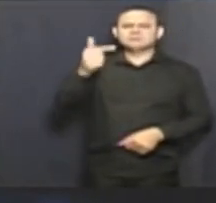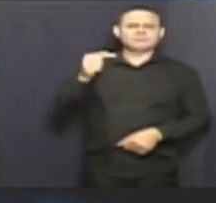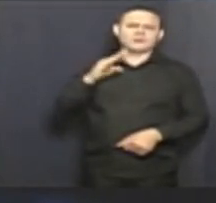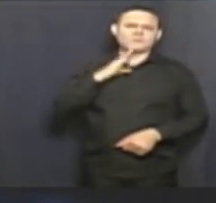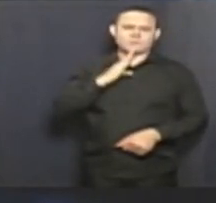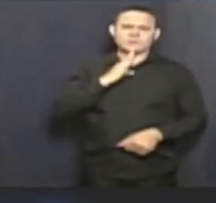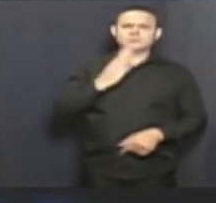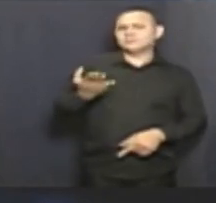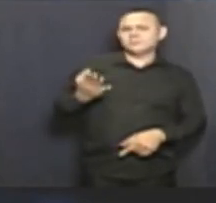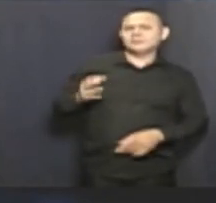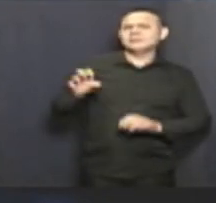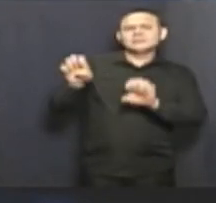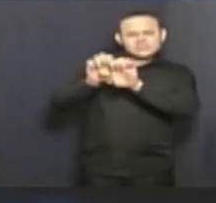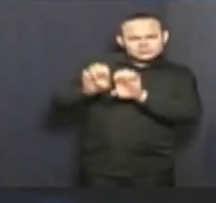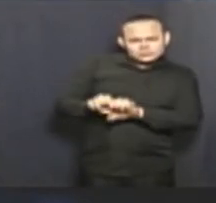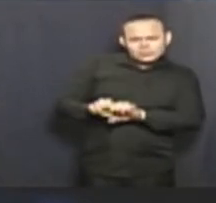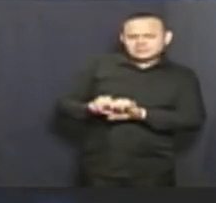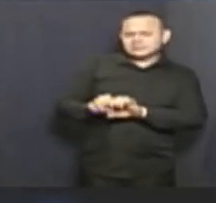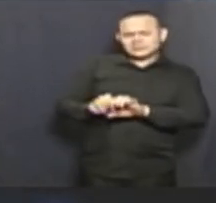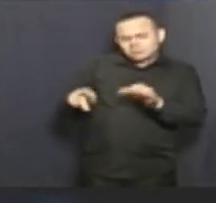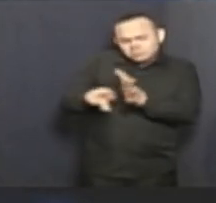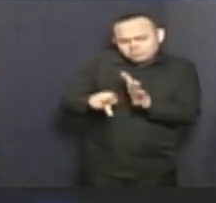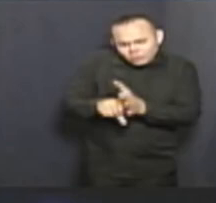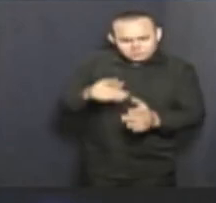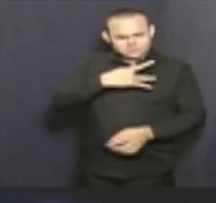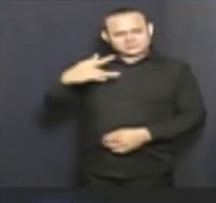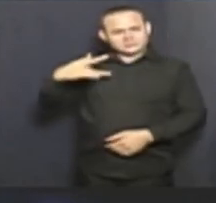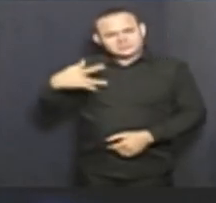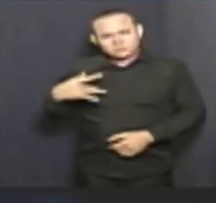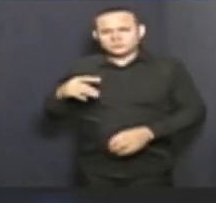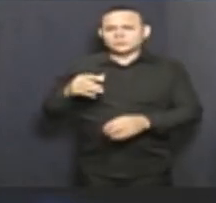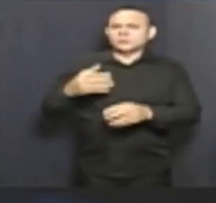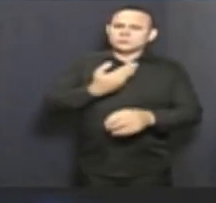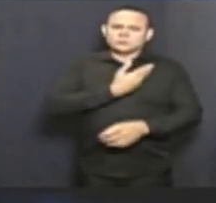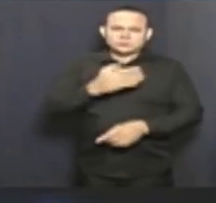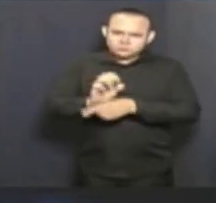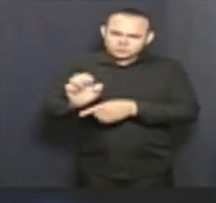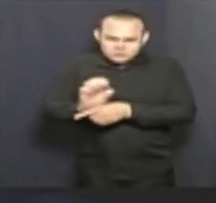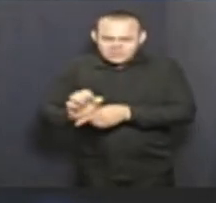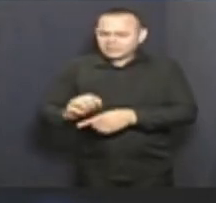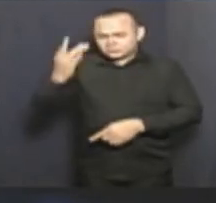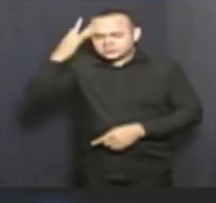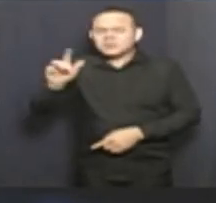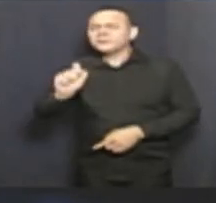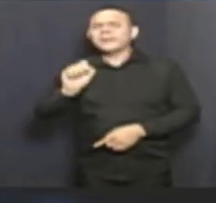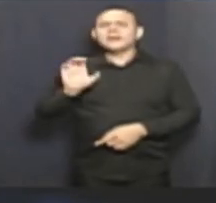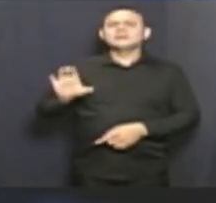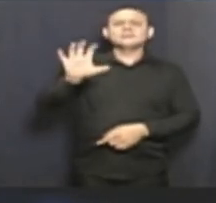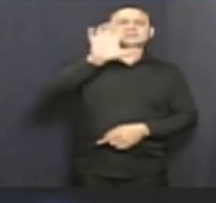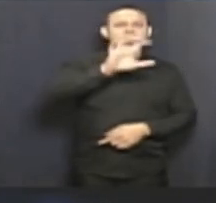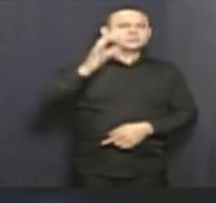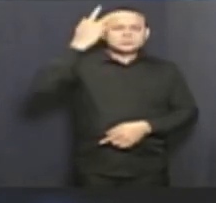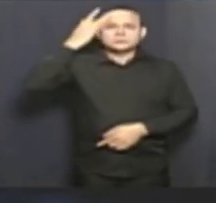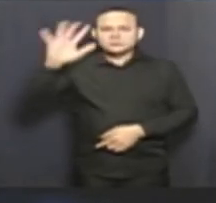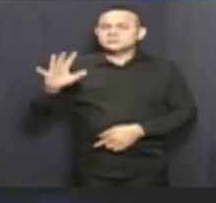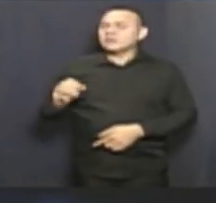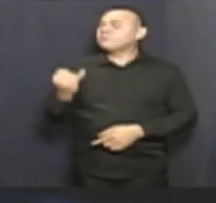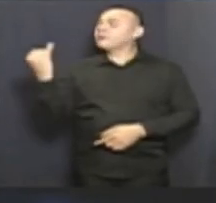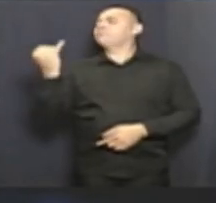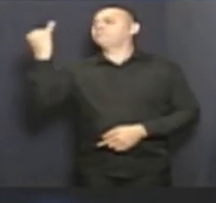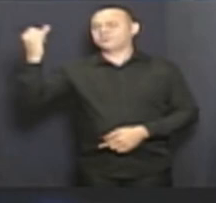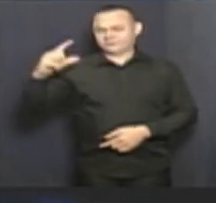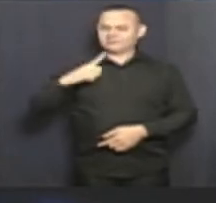da estruturação da saúde no estado não conhece o que é a regionalização não sabe a importância de um programa